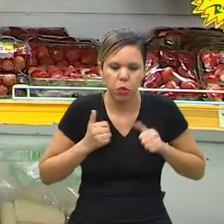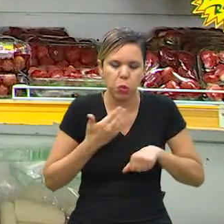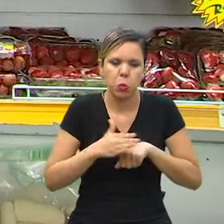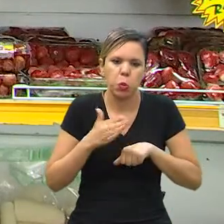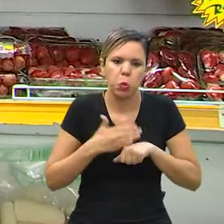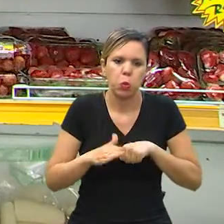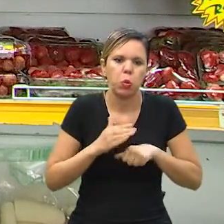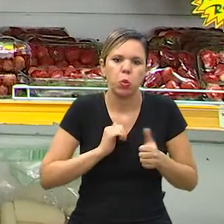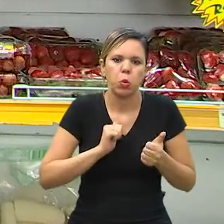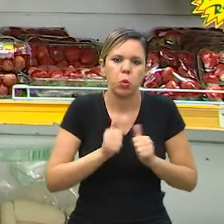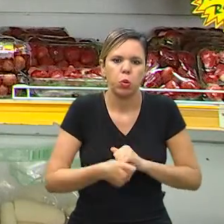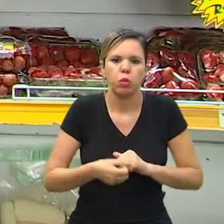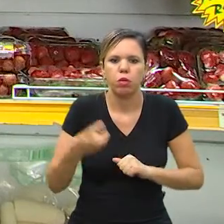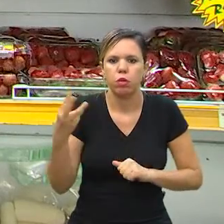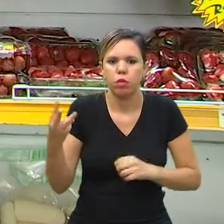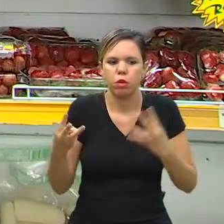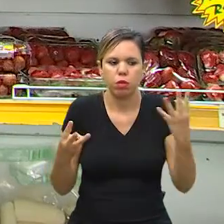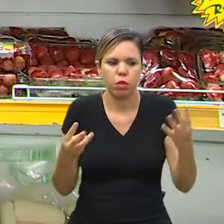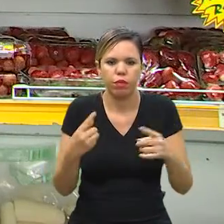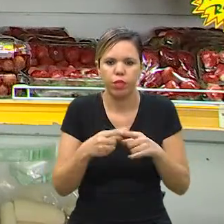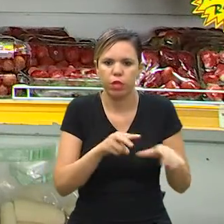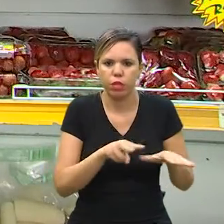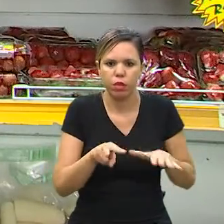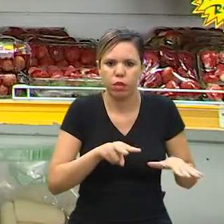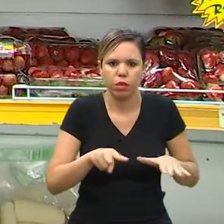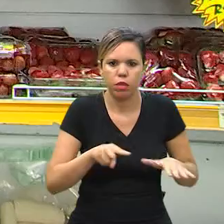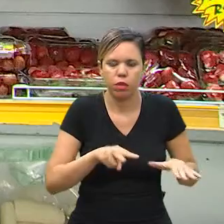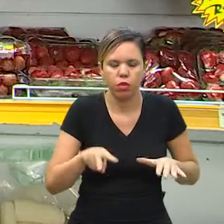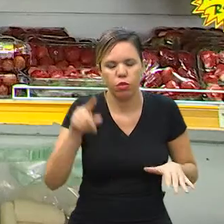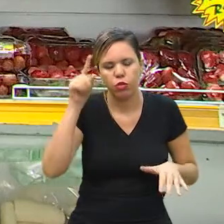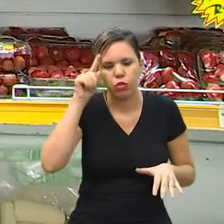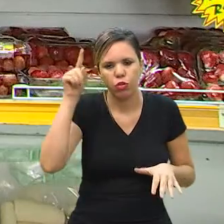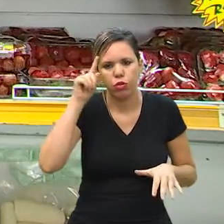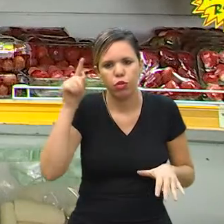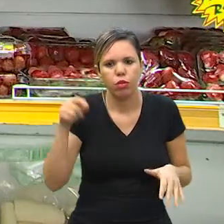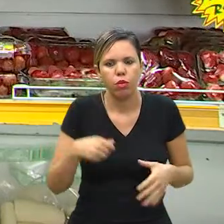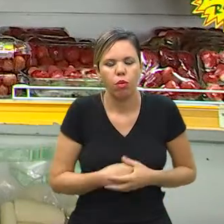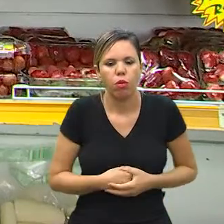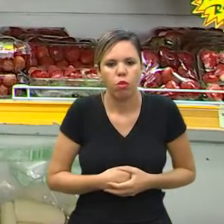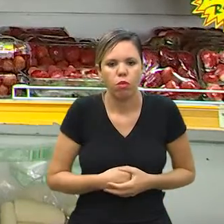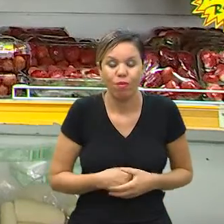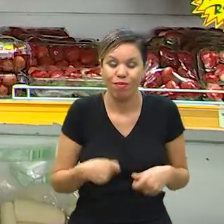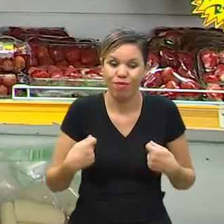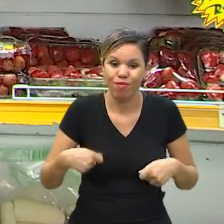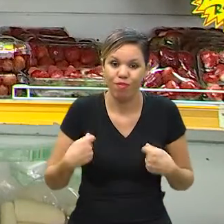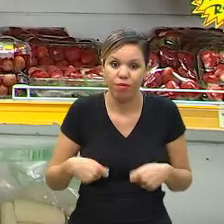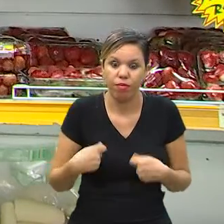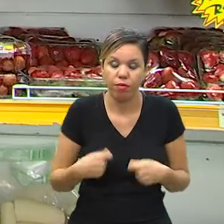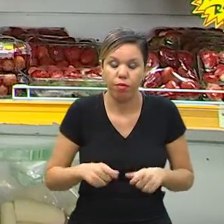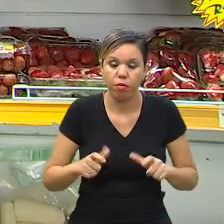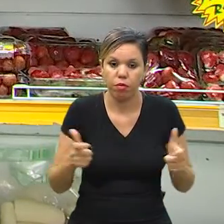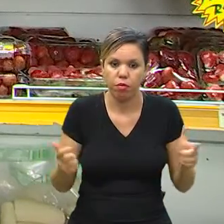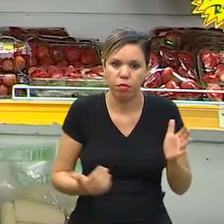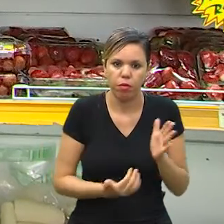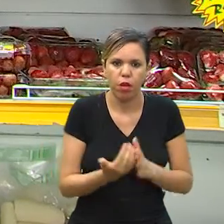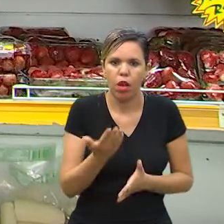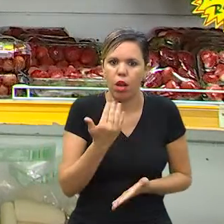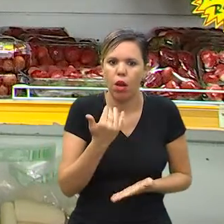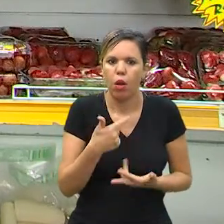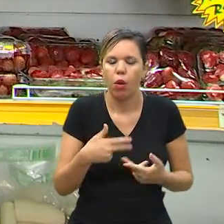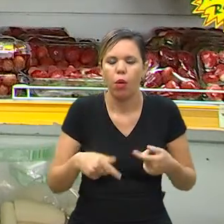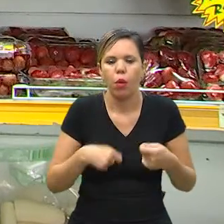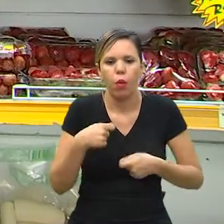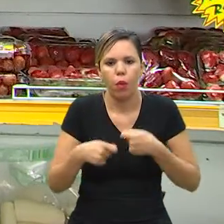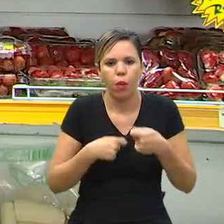Praticantes ativos, pelo menos 3 a 4 vezes na semana ou diário, é uma necessidade maior do